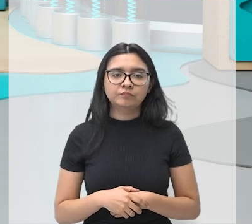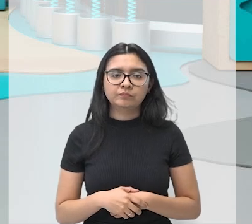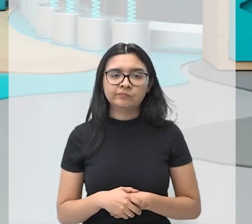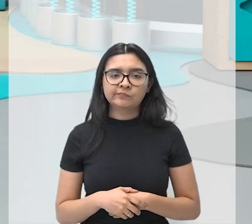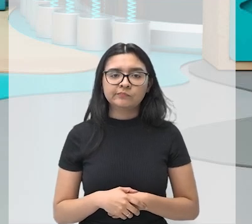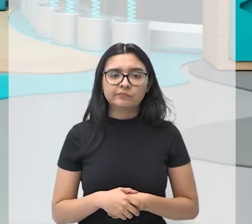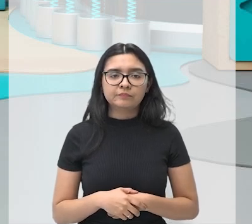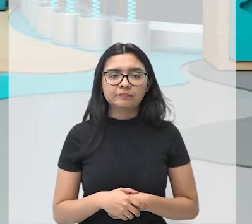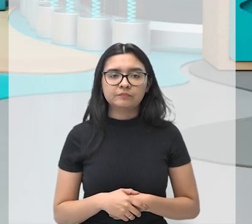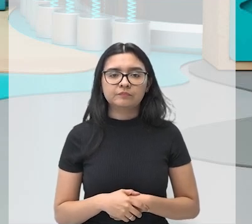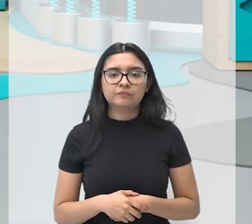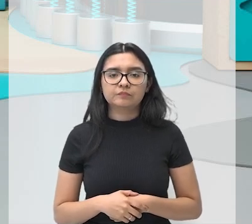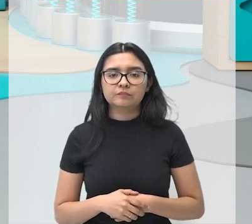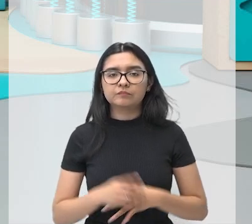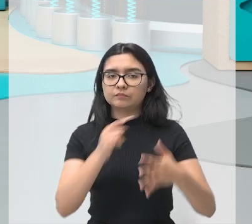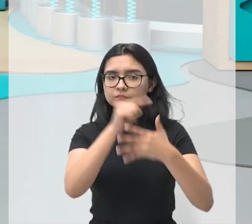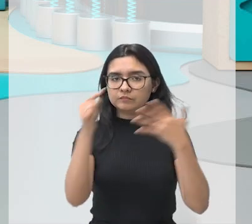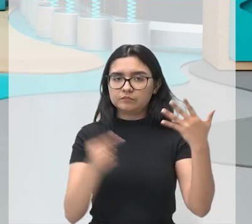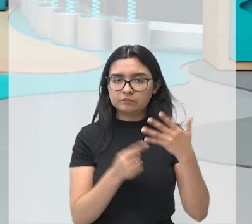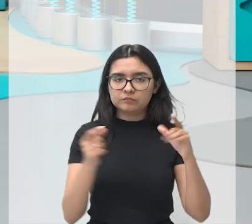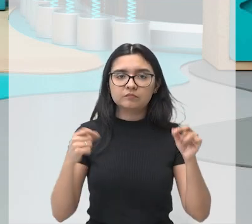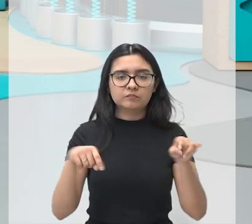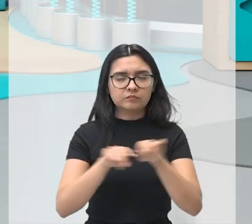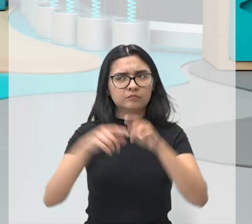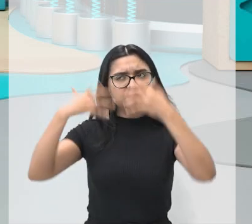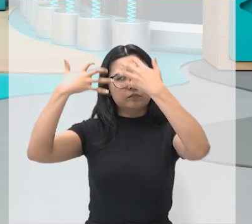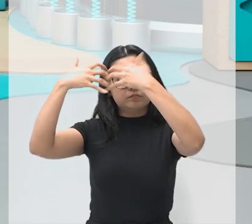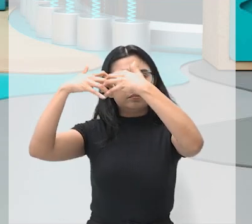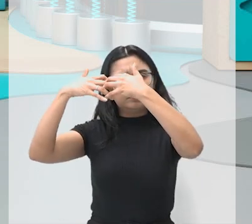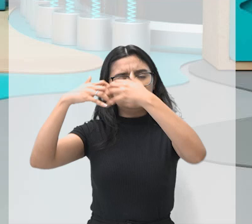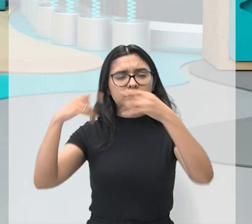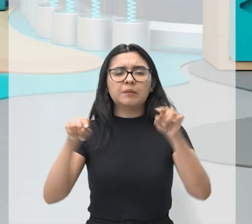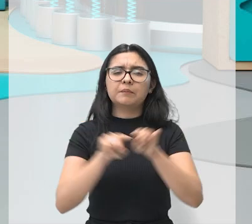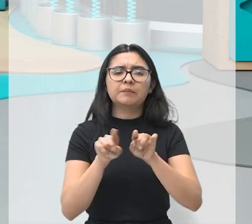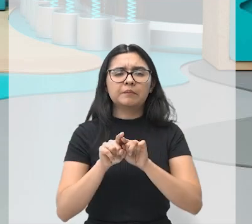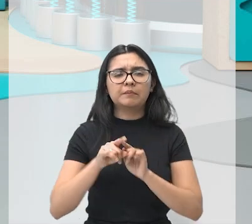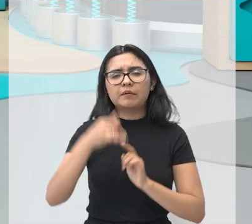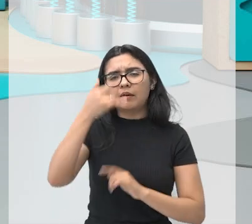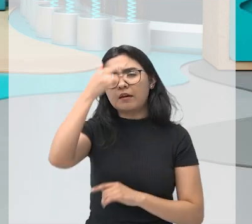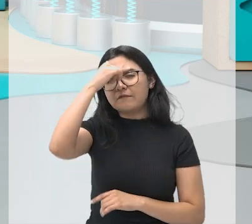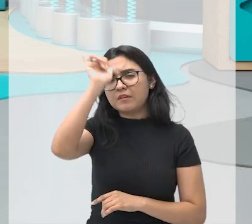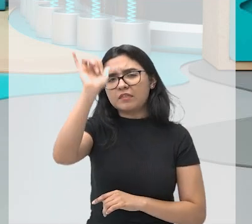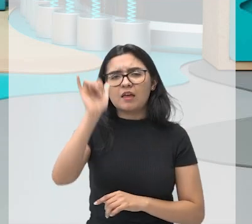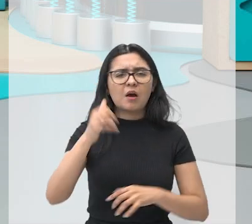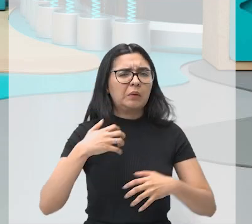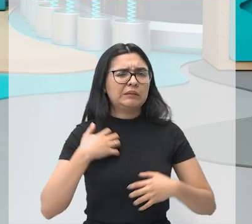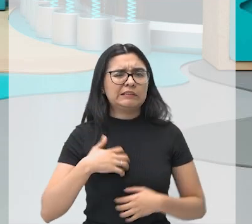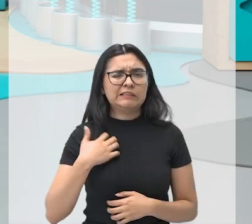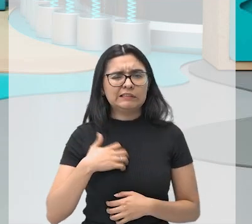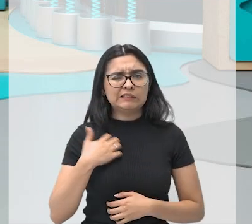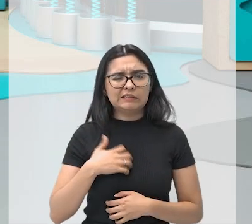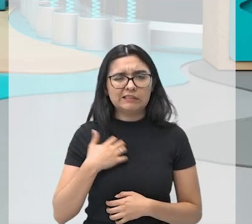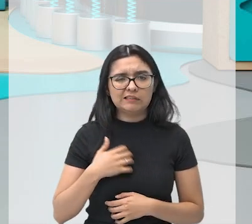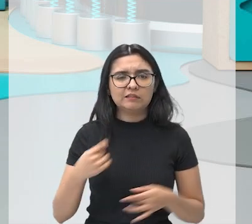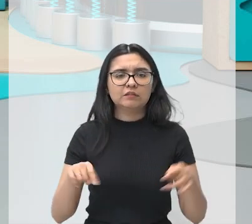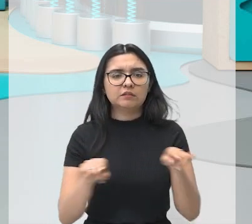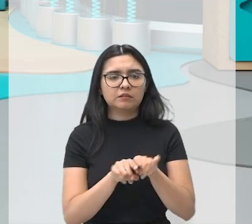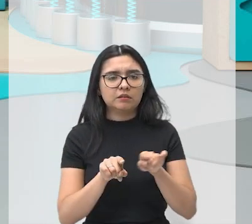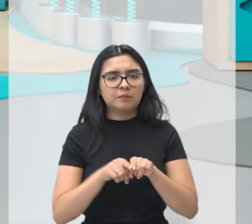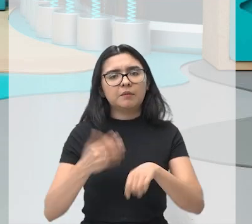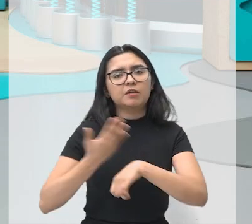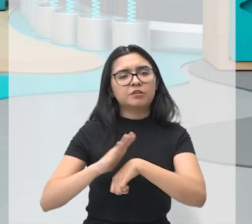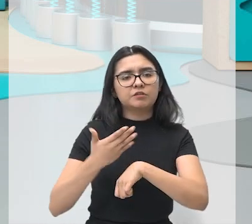já envolvendo aí os aspectos psicológicos, né, vai reduzir o estresse, é uma excelente atividade aeróbica